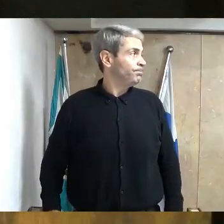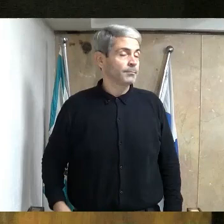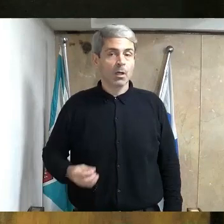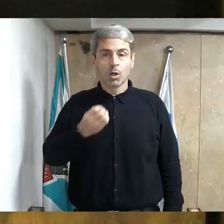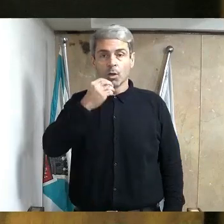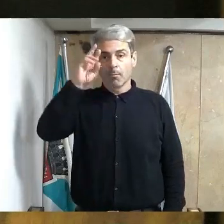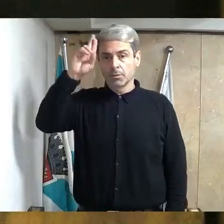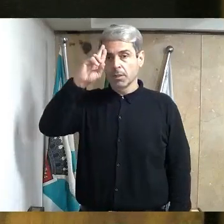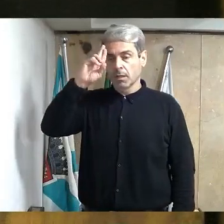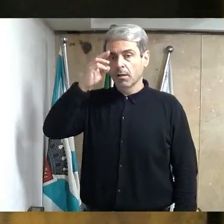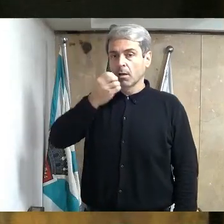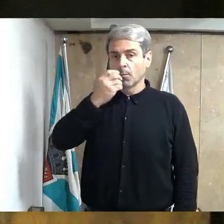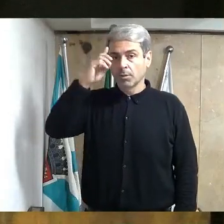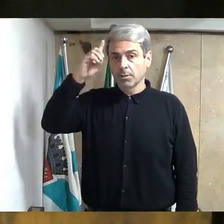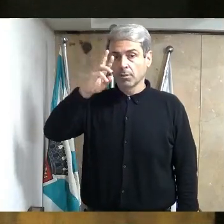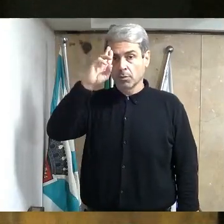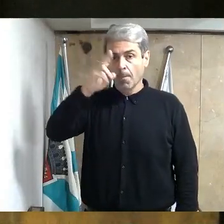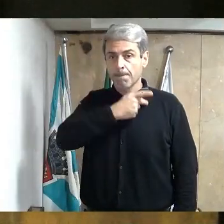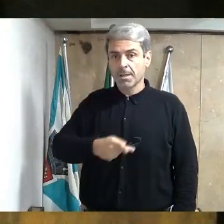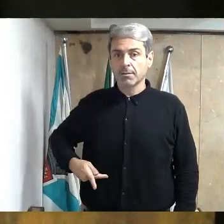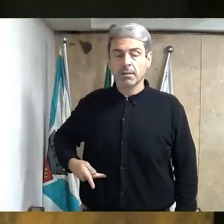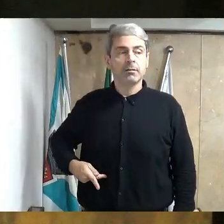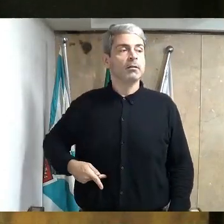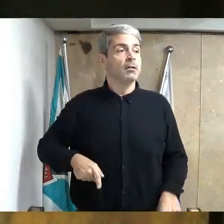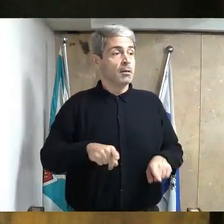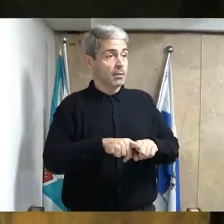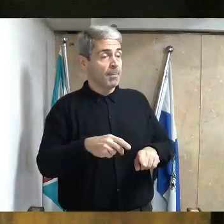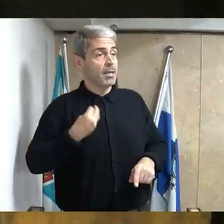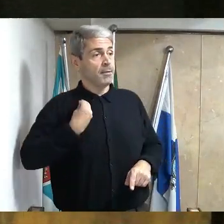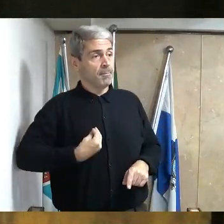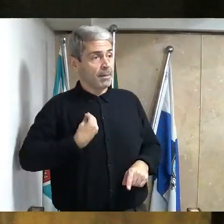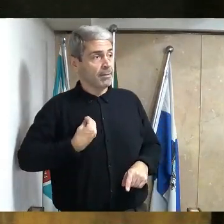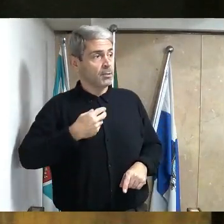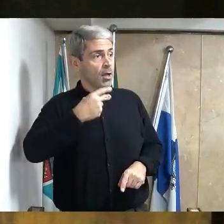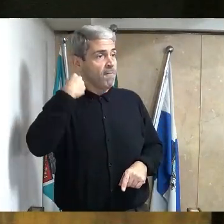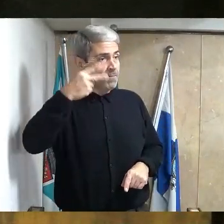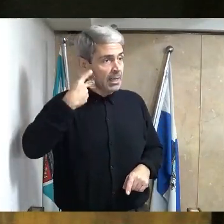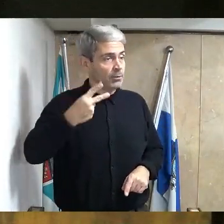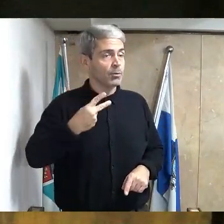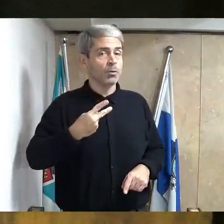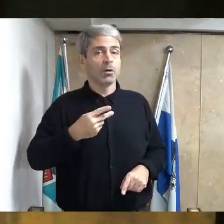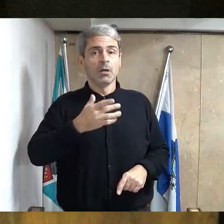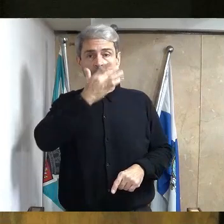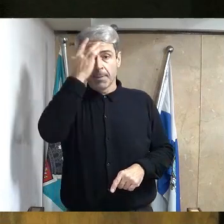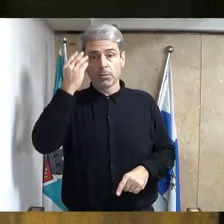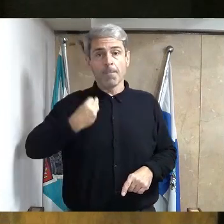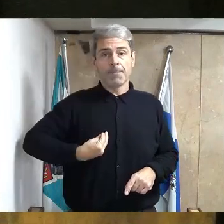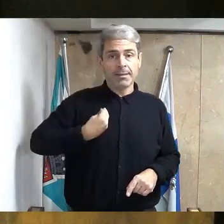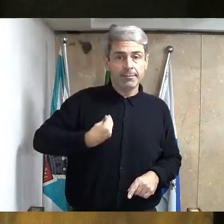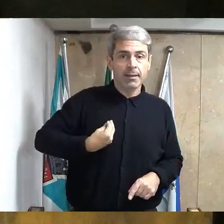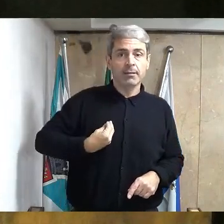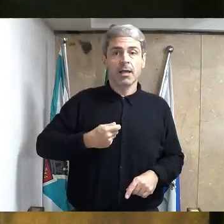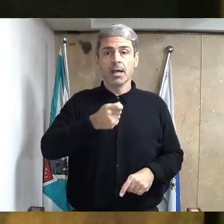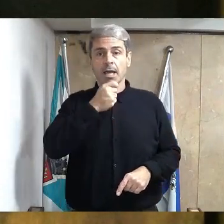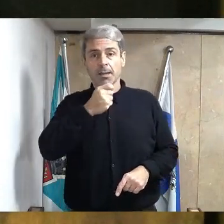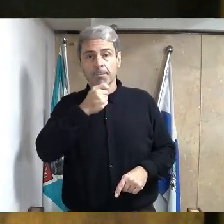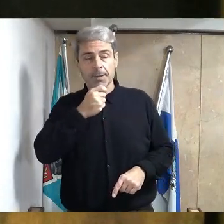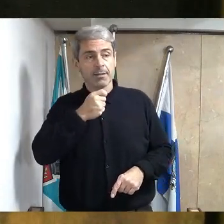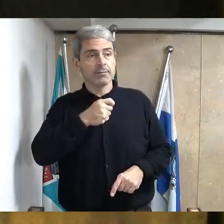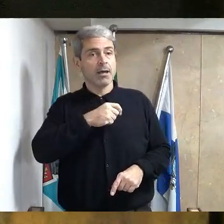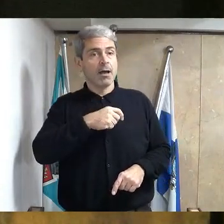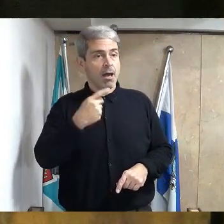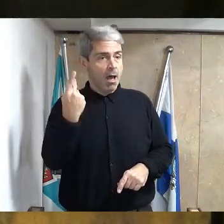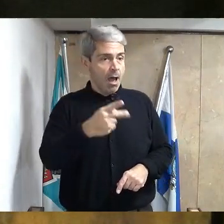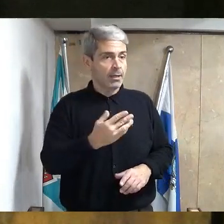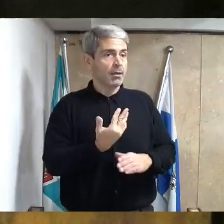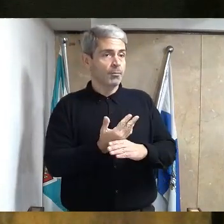Bom dia, senhor presidente. Bom dia a todos os nobres colegas vereadores. Bom dia ao público presente. Bom dia a toda a imprensa dessa casa,